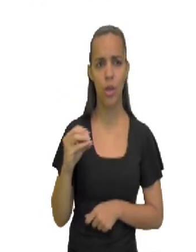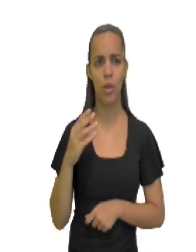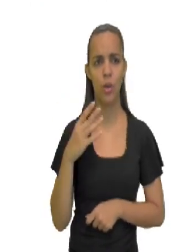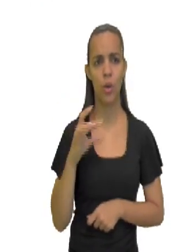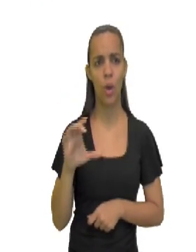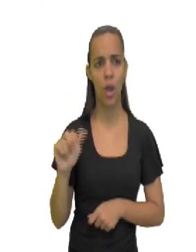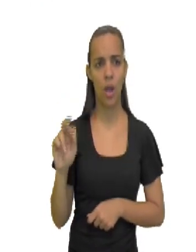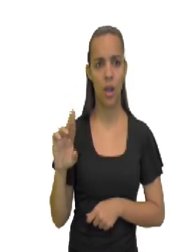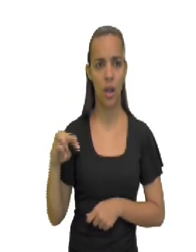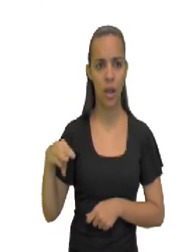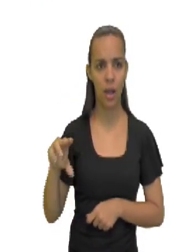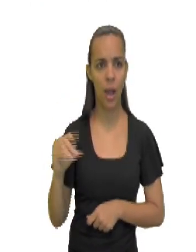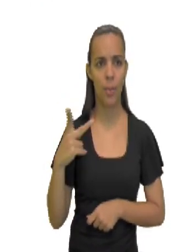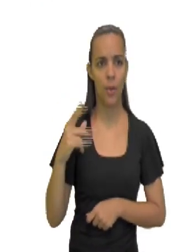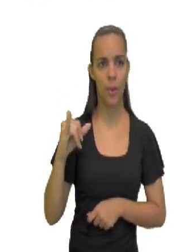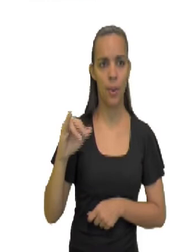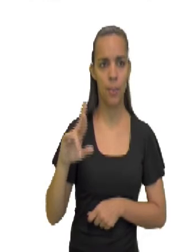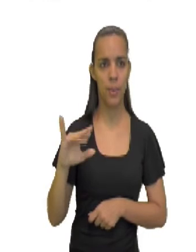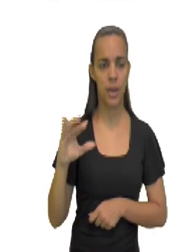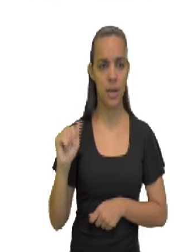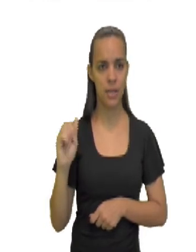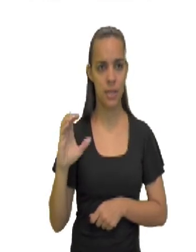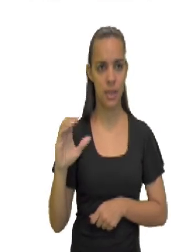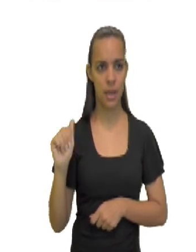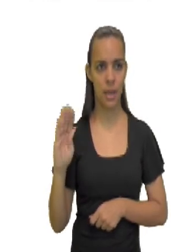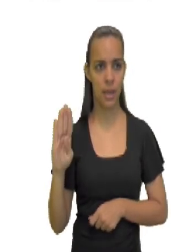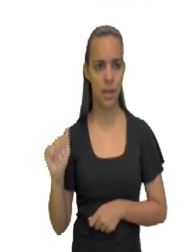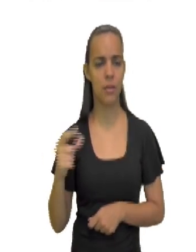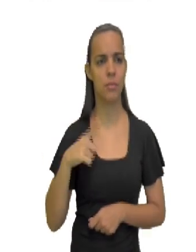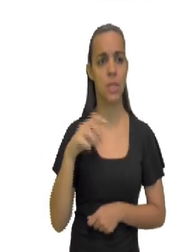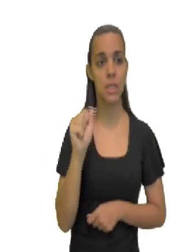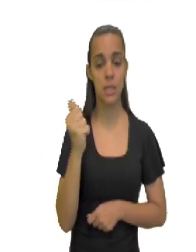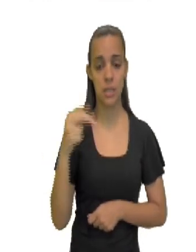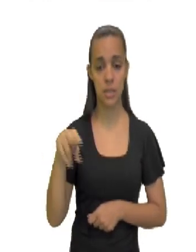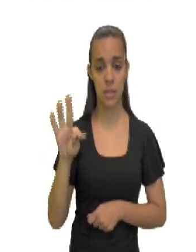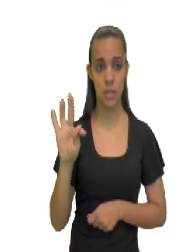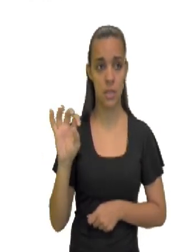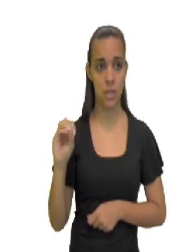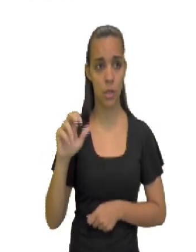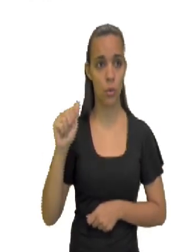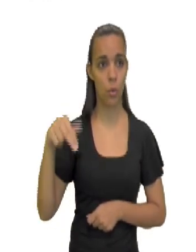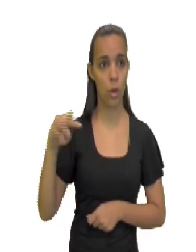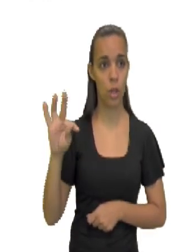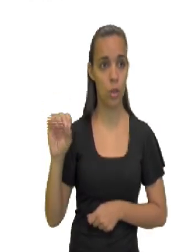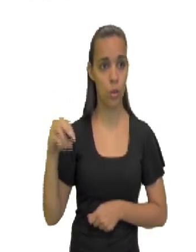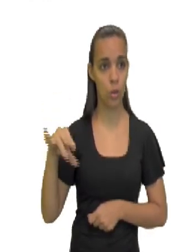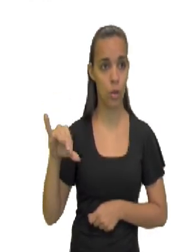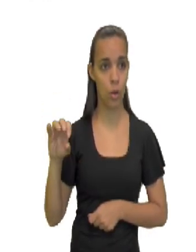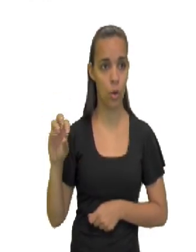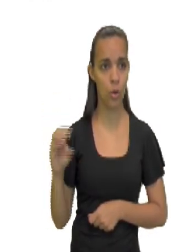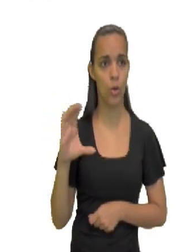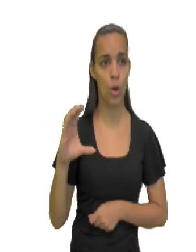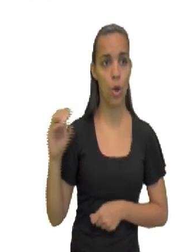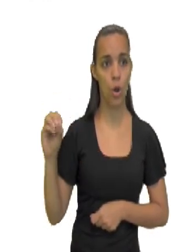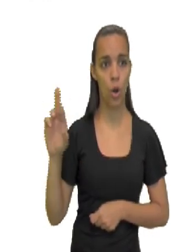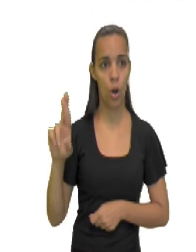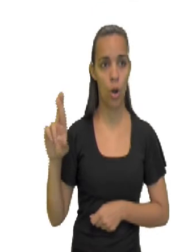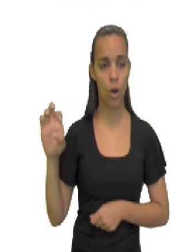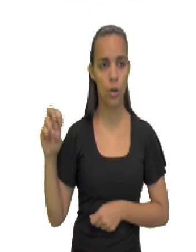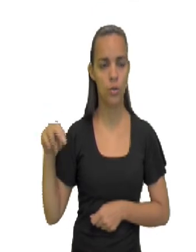Piracicaba, Santo Antônio, Corrente Grande, Suaçuí Pequeno,